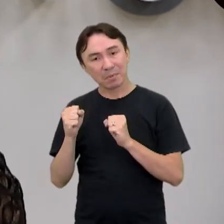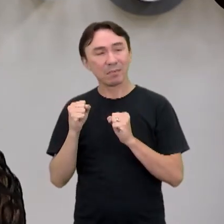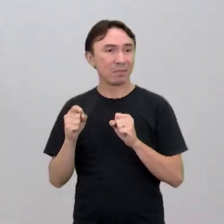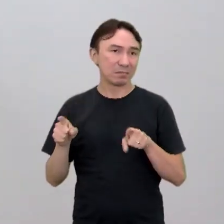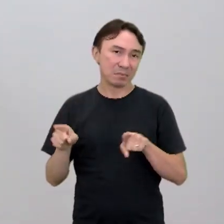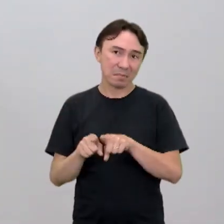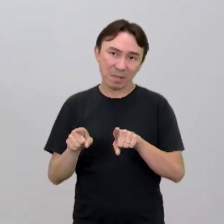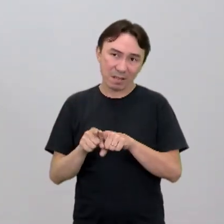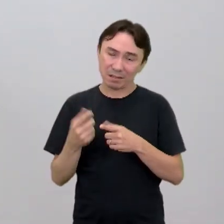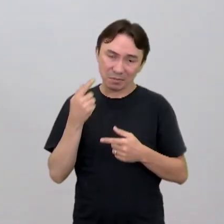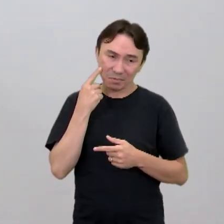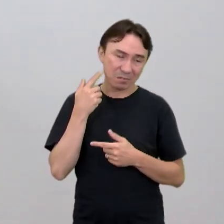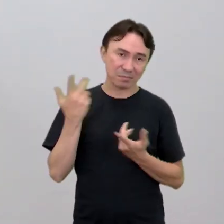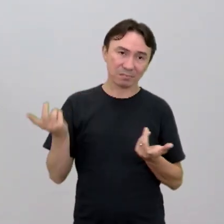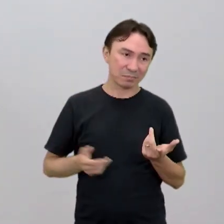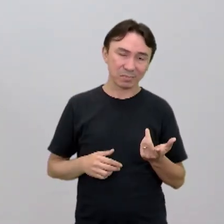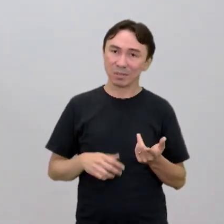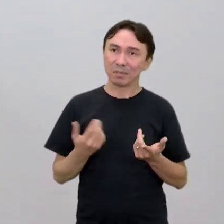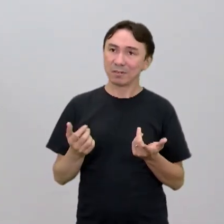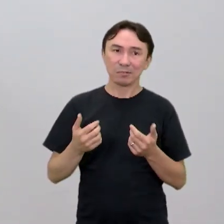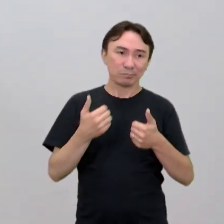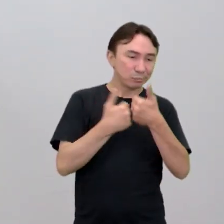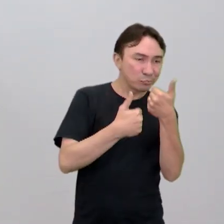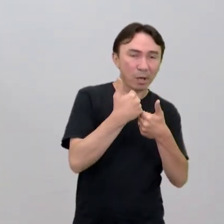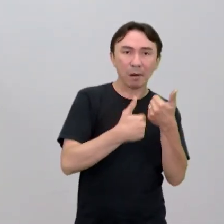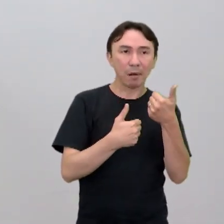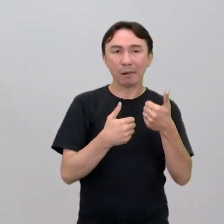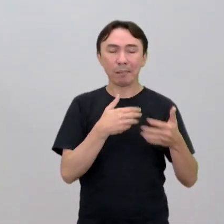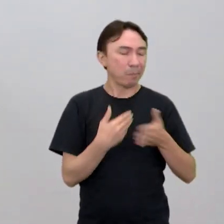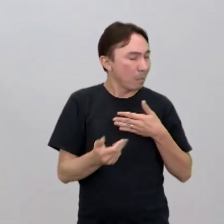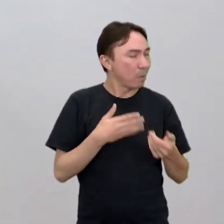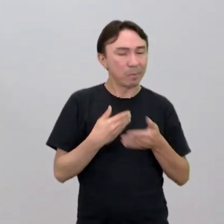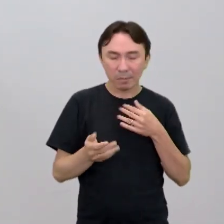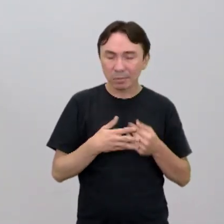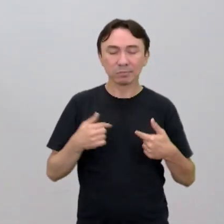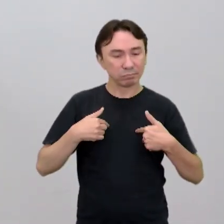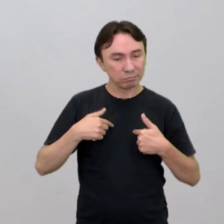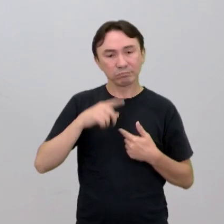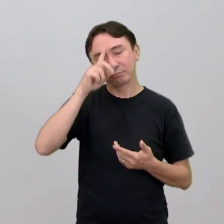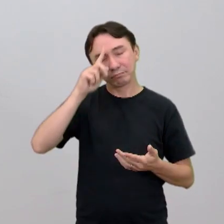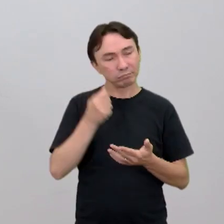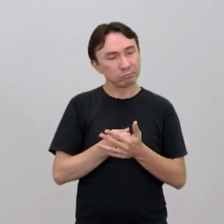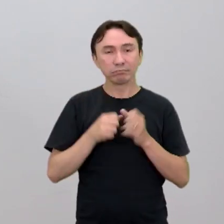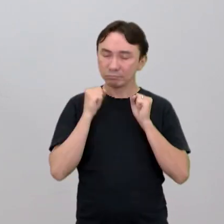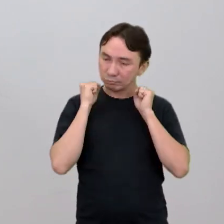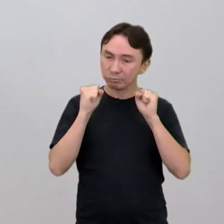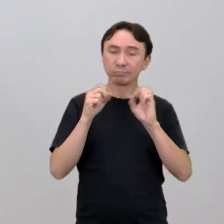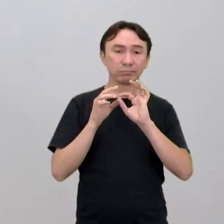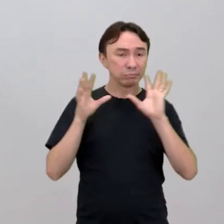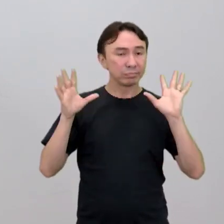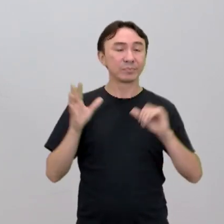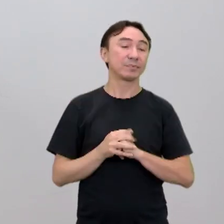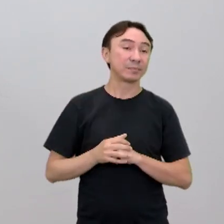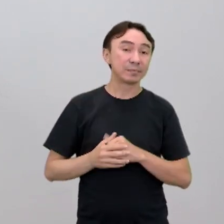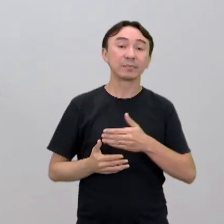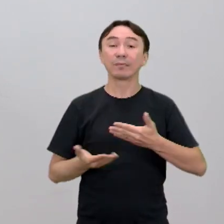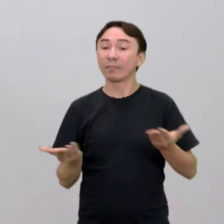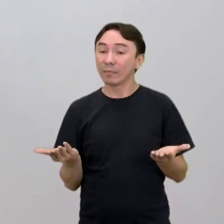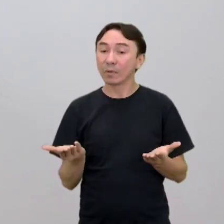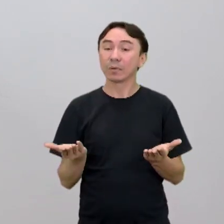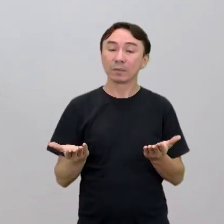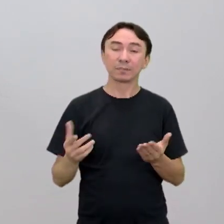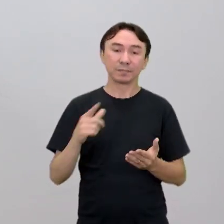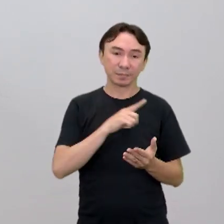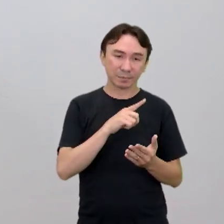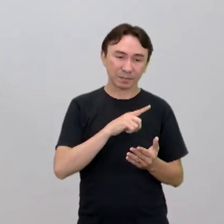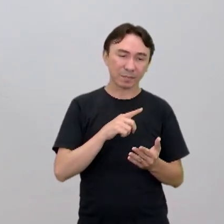Coisa legal. Então, olha, para começar, então, a abordagem é falar sobre a mulher nos esportes, né? Então, vai ter um áudio aí de